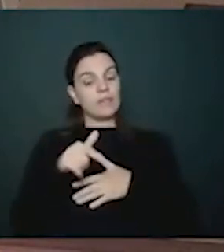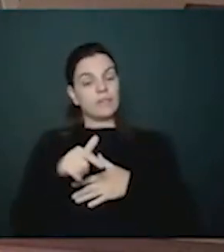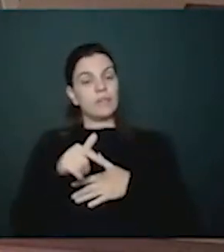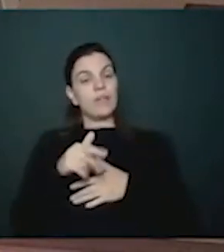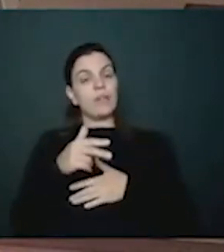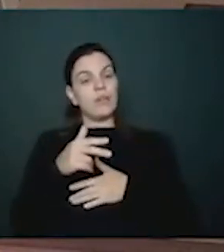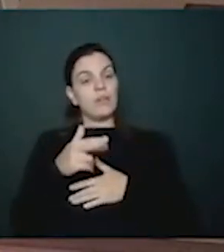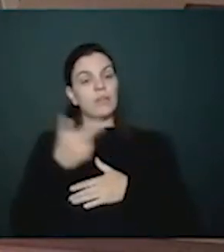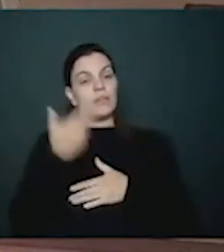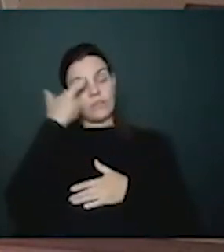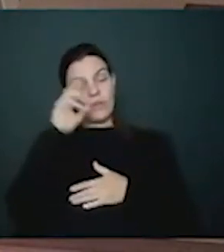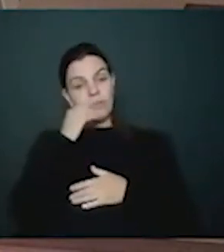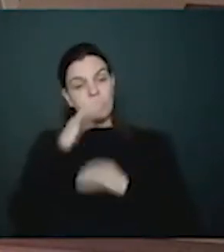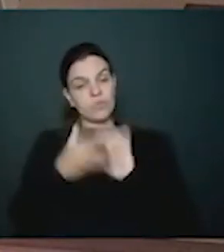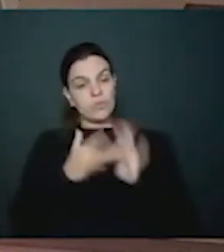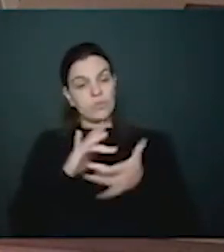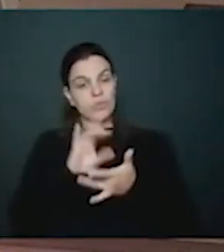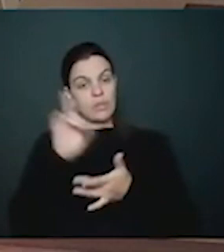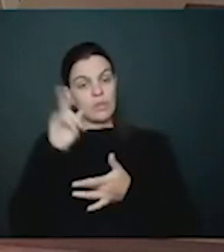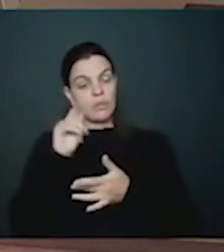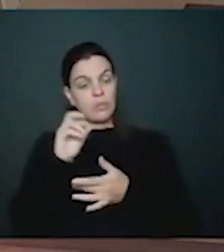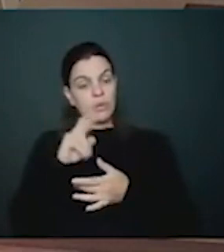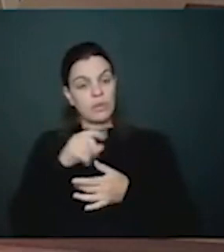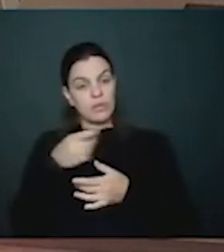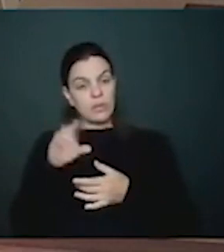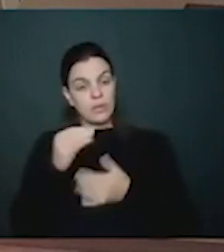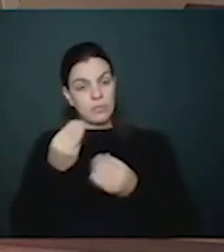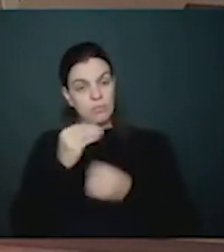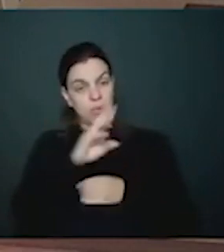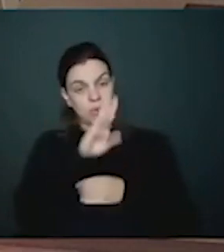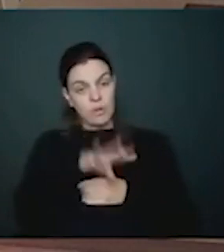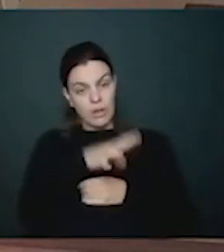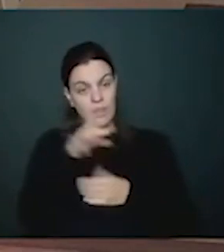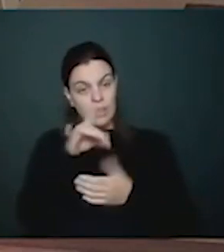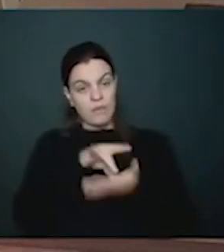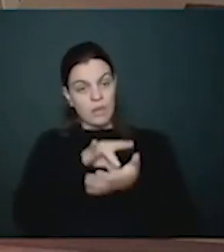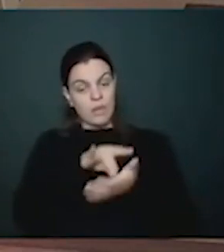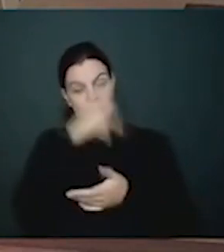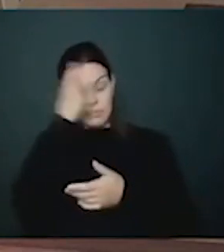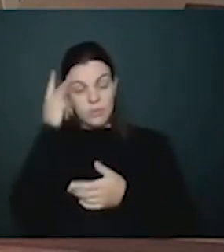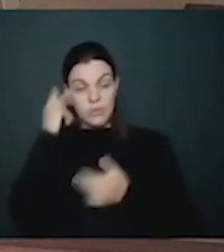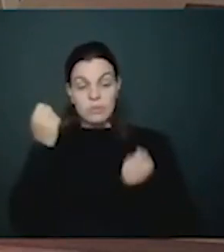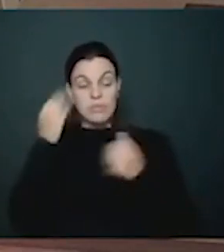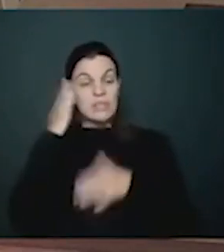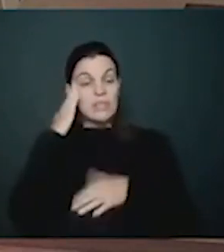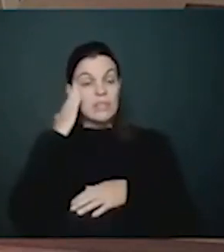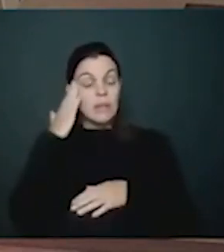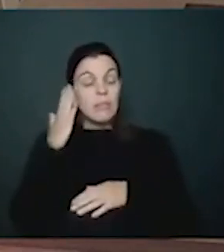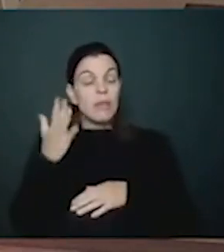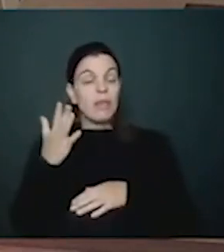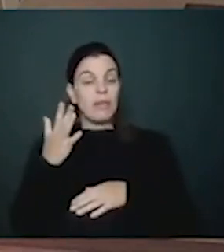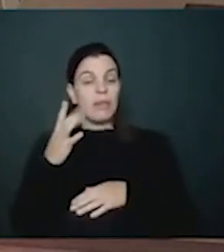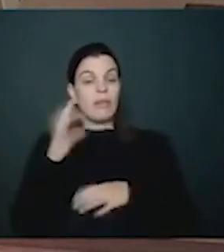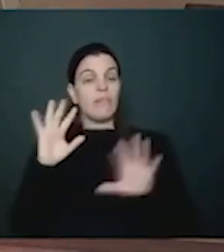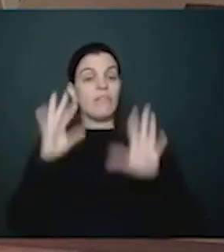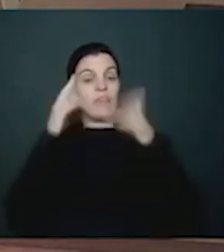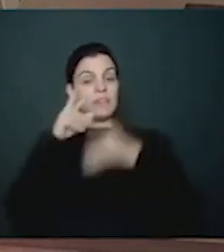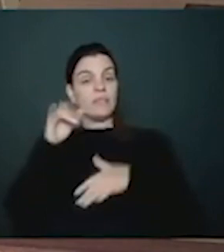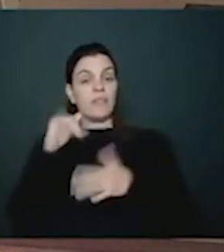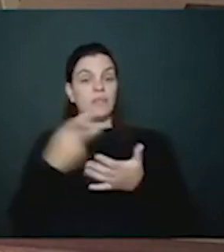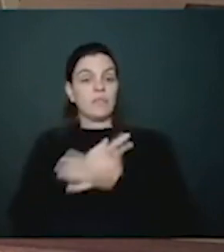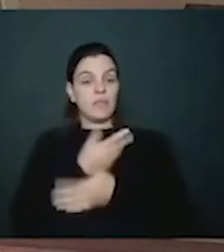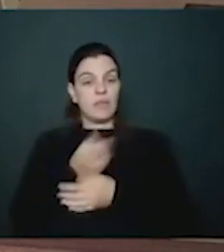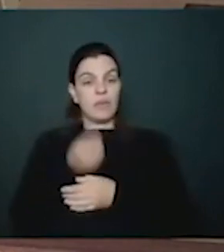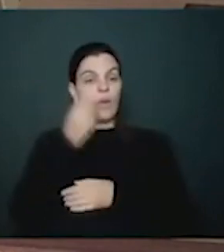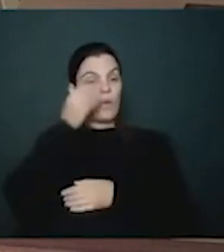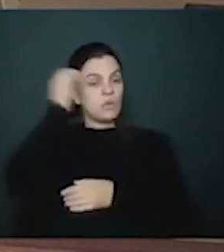esteja no calendário oficial, que as pessoas saibam dessa festa, que as pessoas compartilhem essa festa. Vereador Oscarino do Povo, para uma parte. Muito